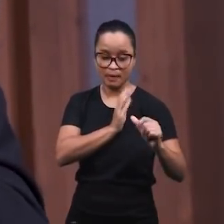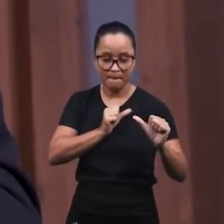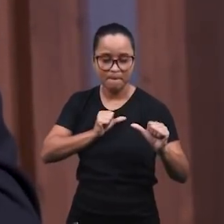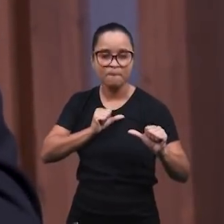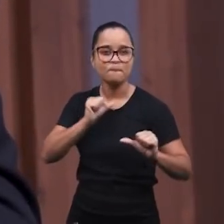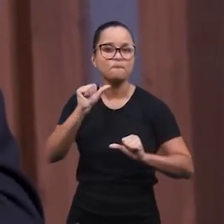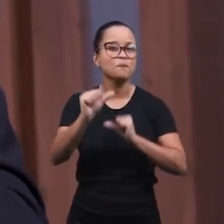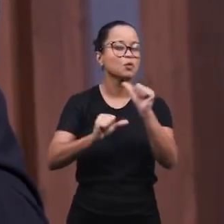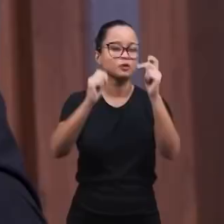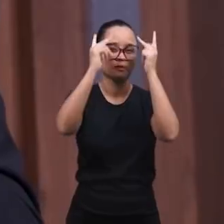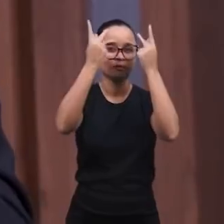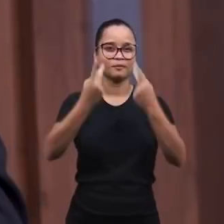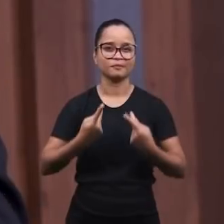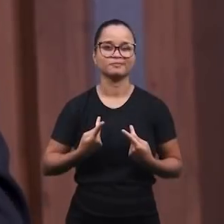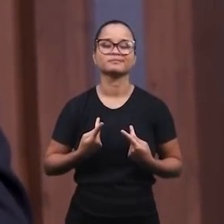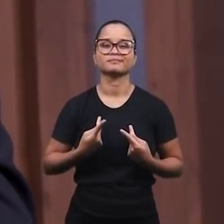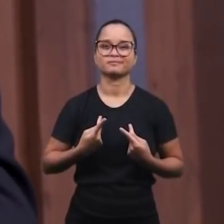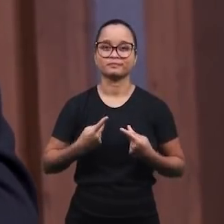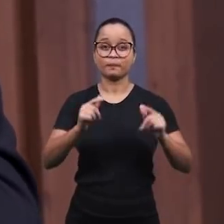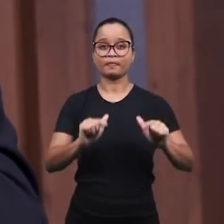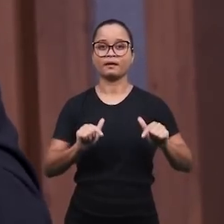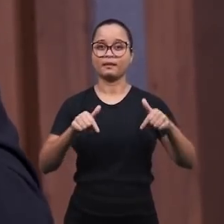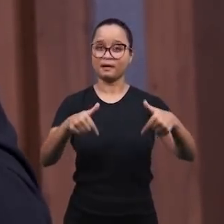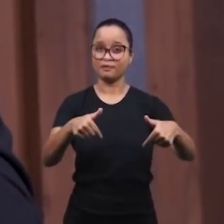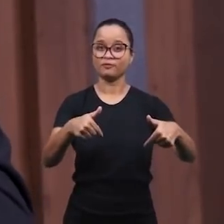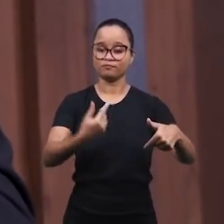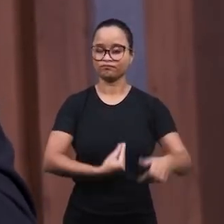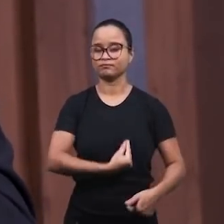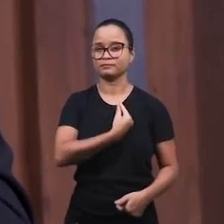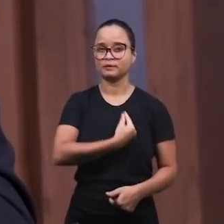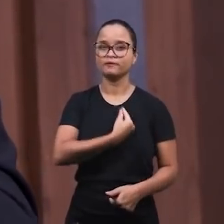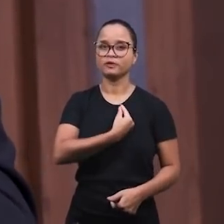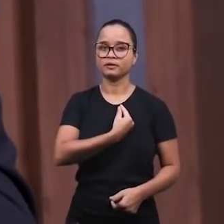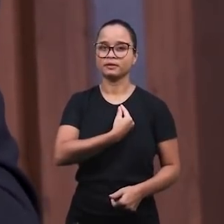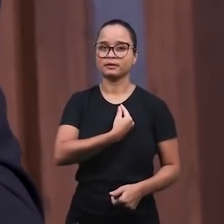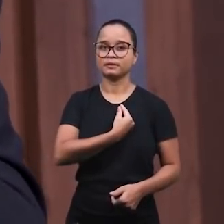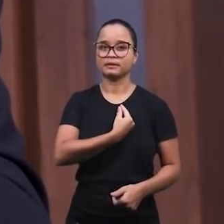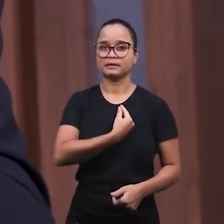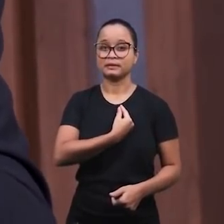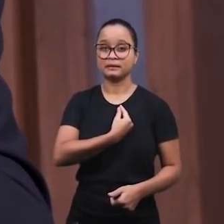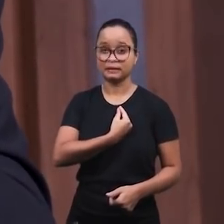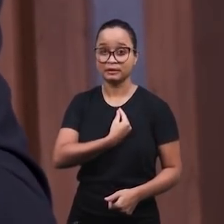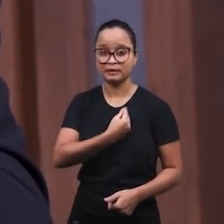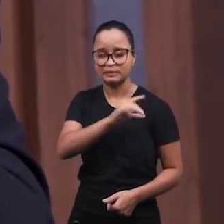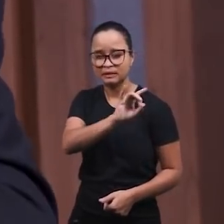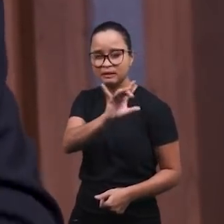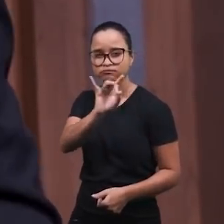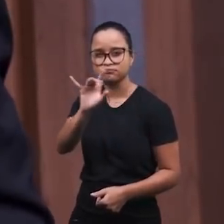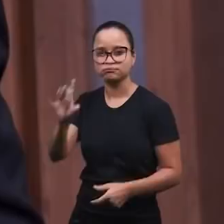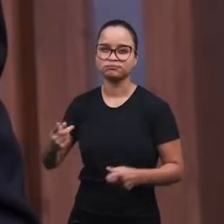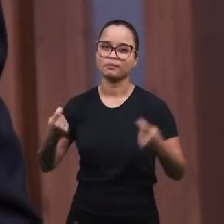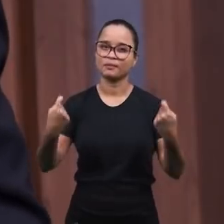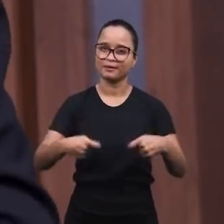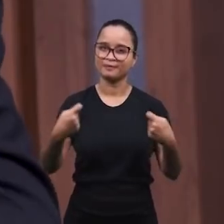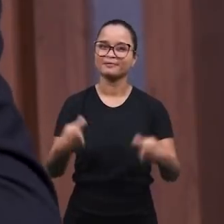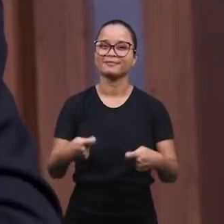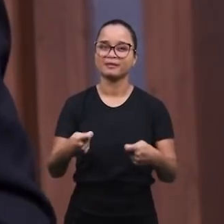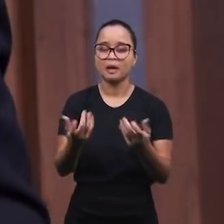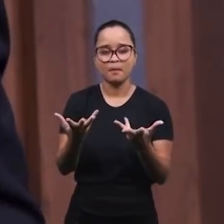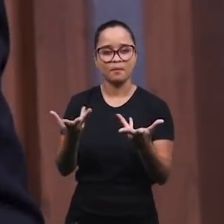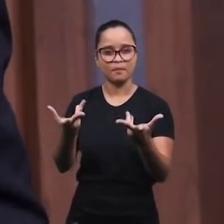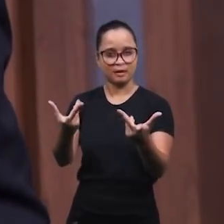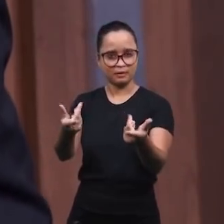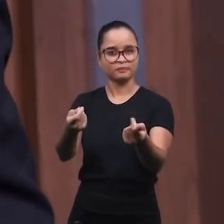muda o homem, ela transforma o homem, ela opera na vida daquele que é necessitado. Isso